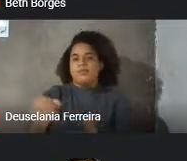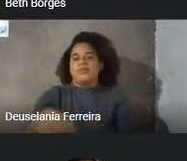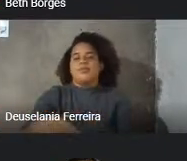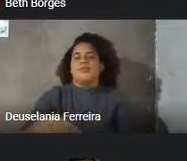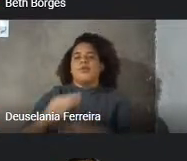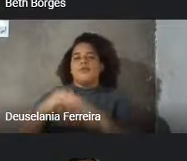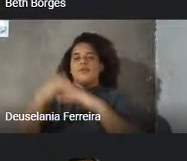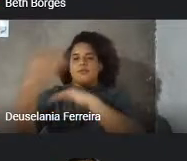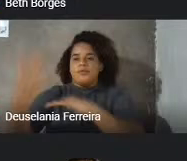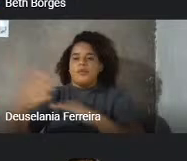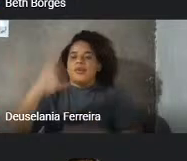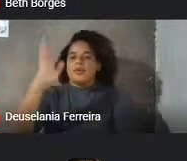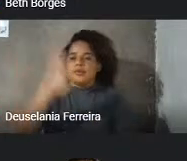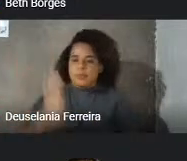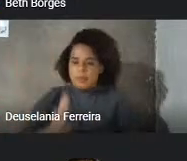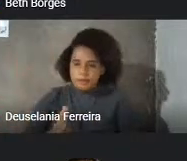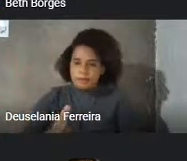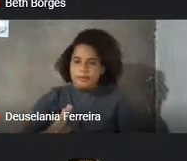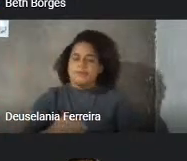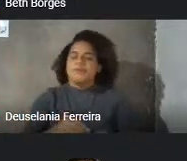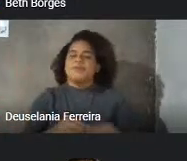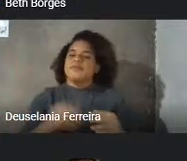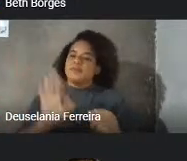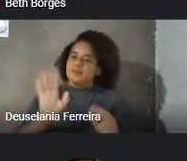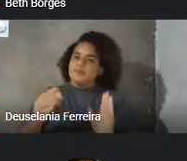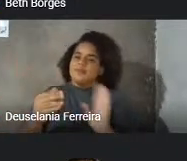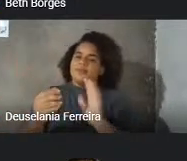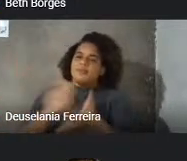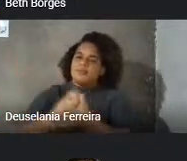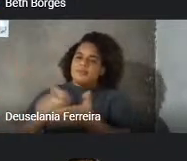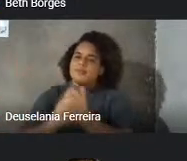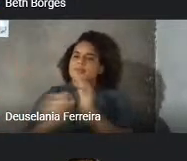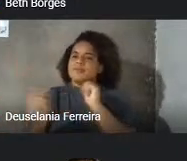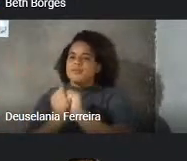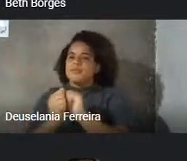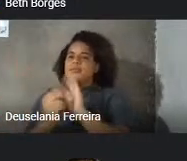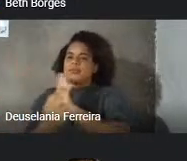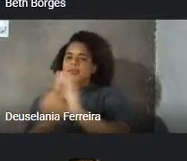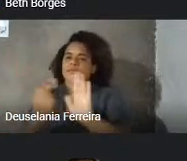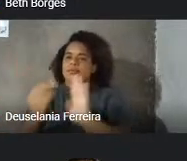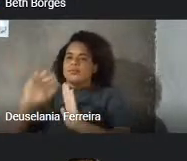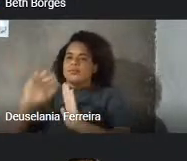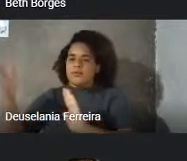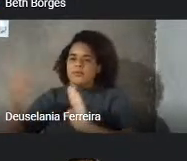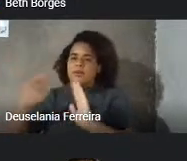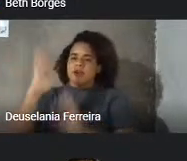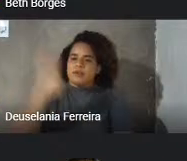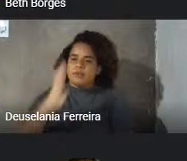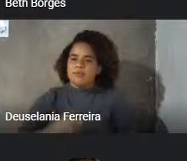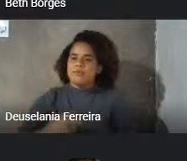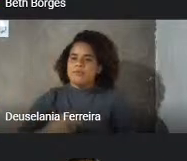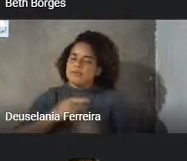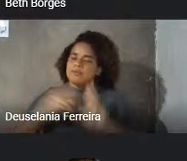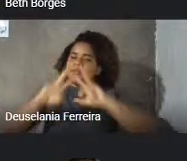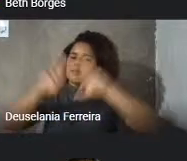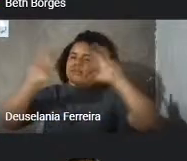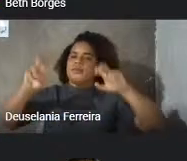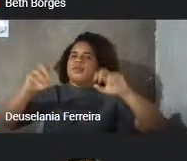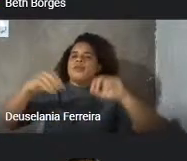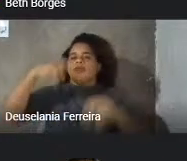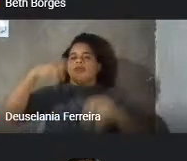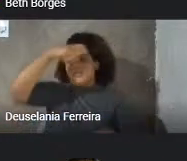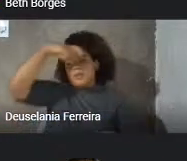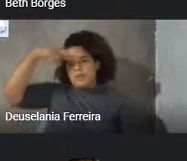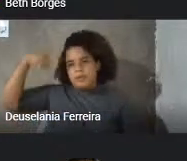estou escrevendo junto com alguns autores internacionais relacionados à hipnose, tá? Vai sair algumas